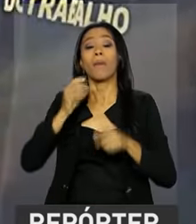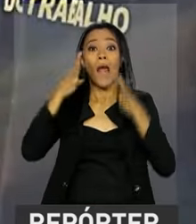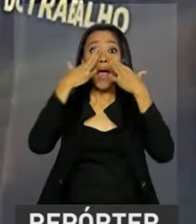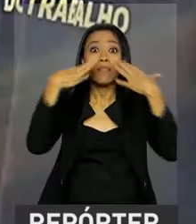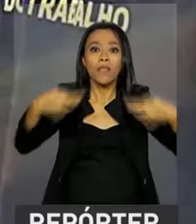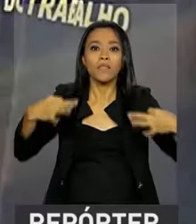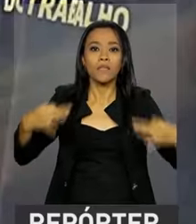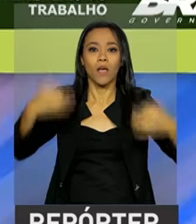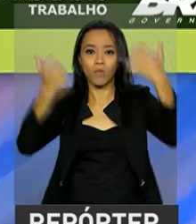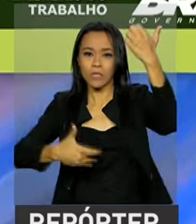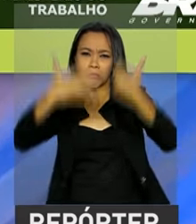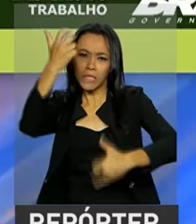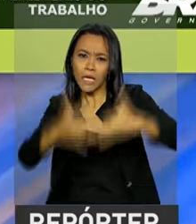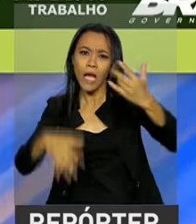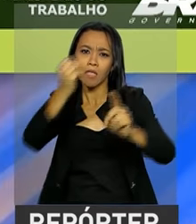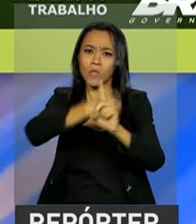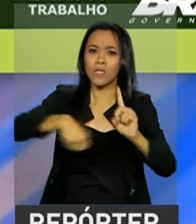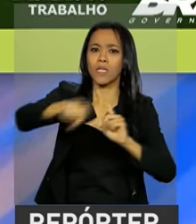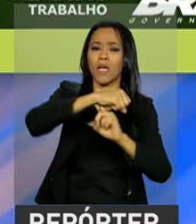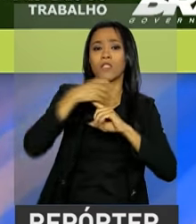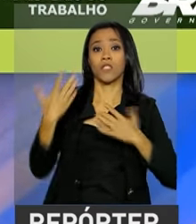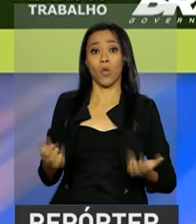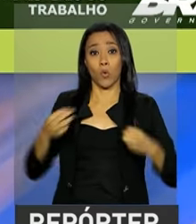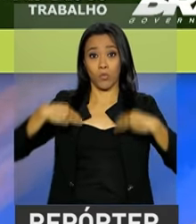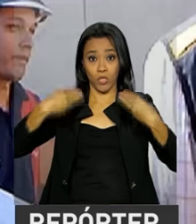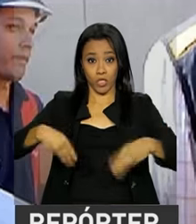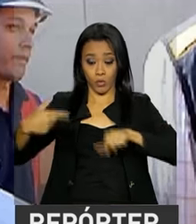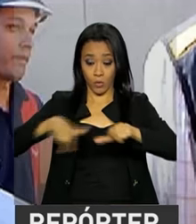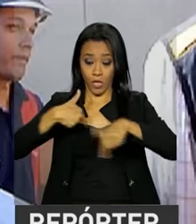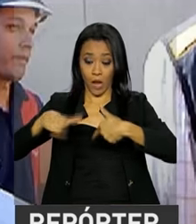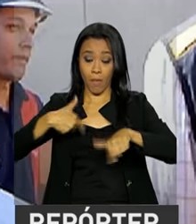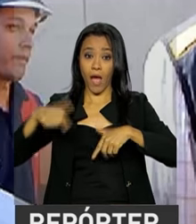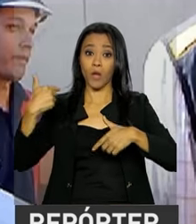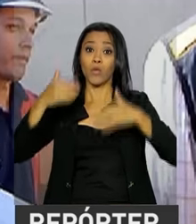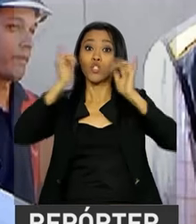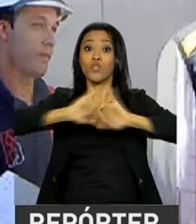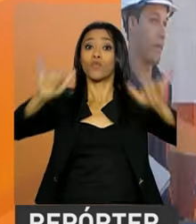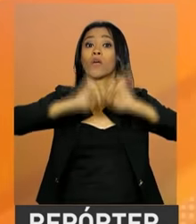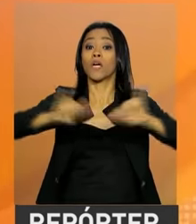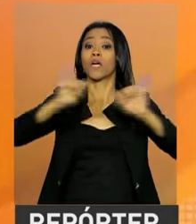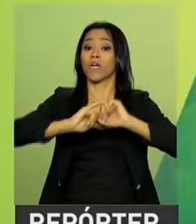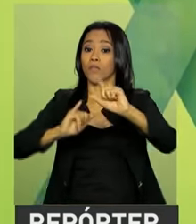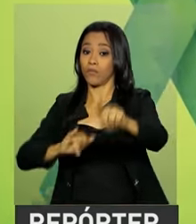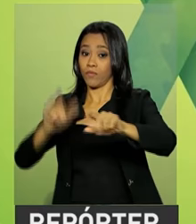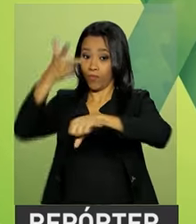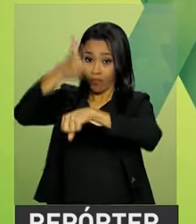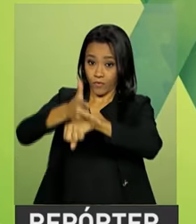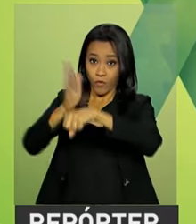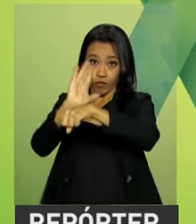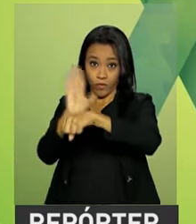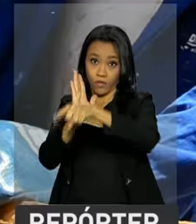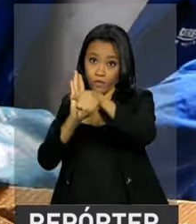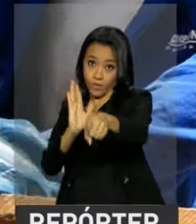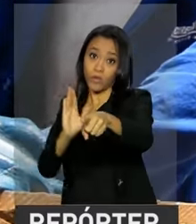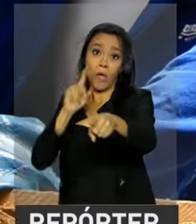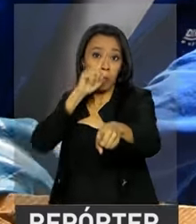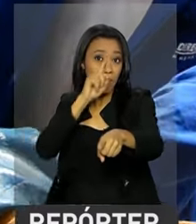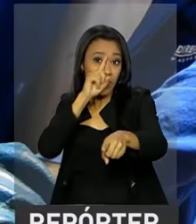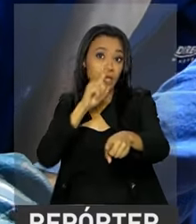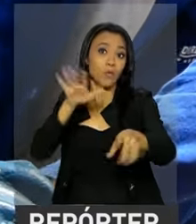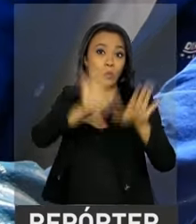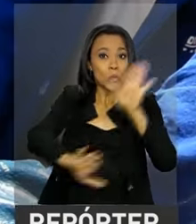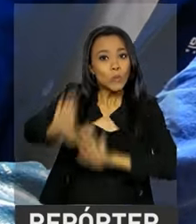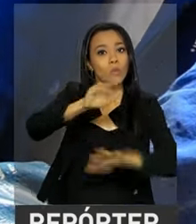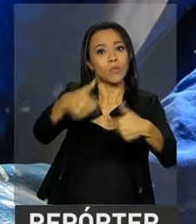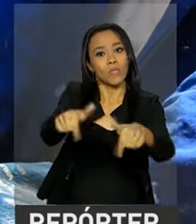tamanho desse problema, o Ministério do Trabalho lançou a Campanha Nacional de Prevenção de Acidentes de Trabalho, que tem a meta